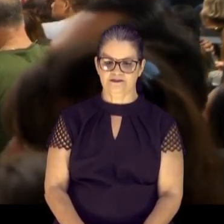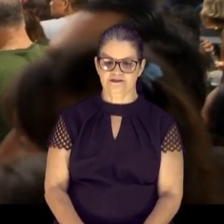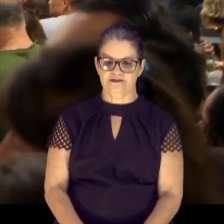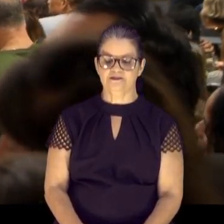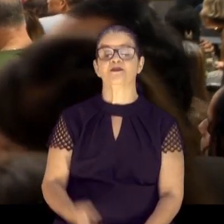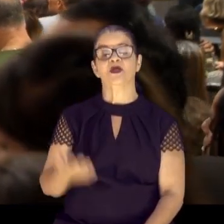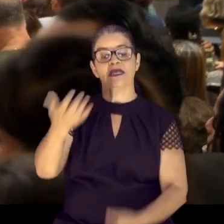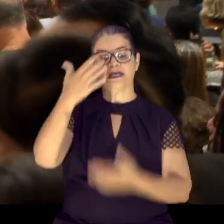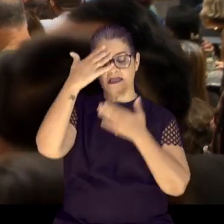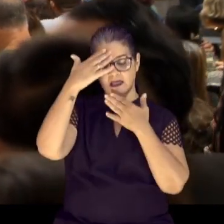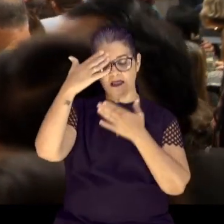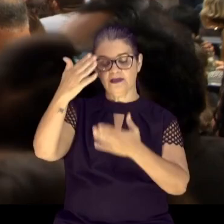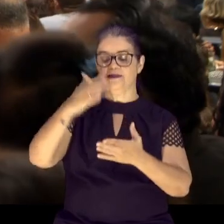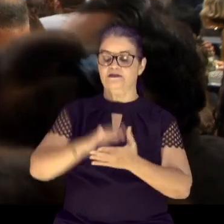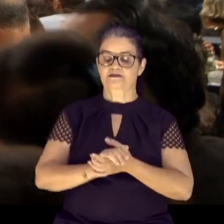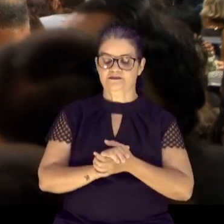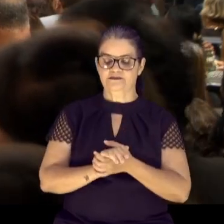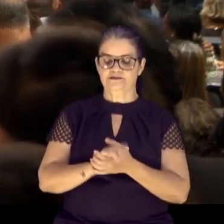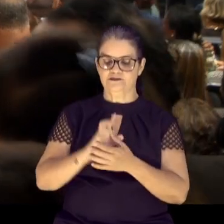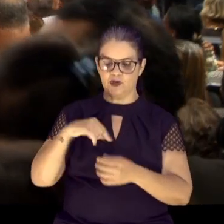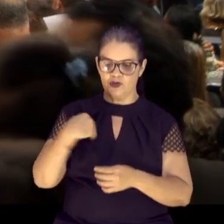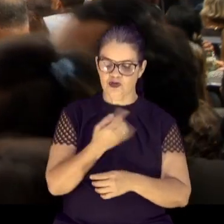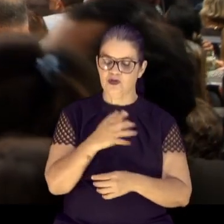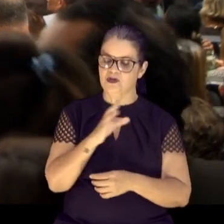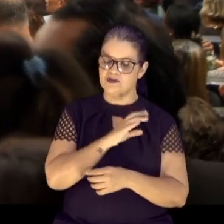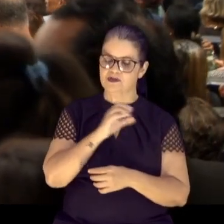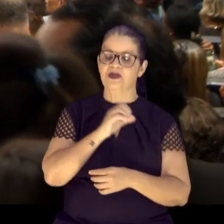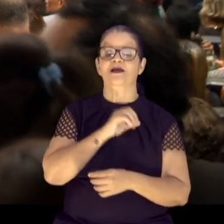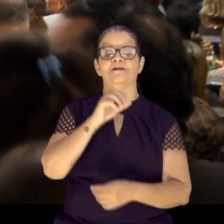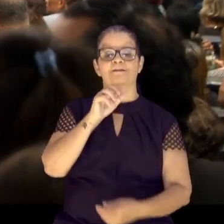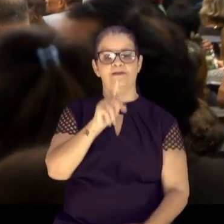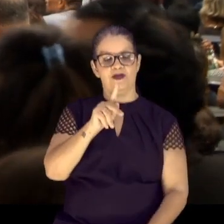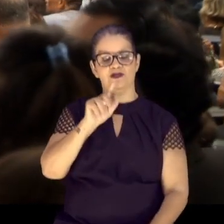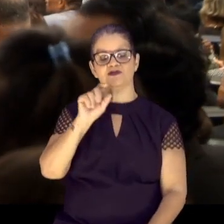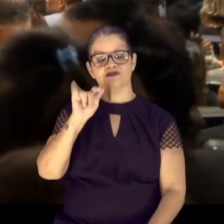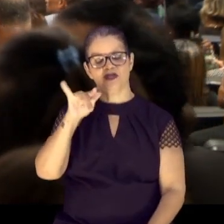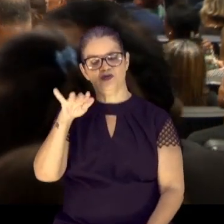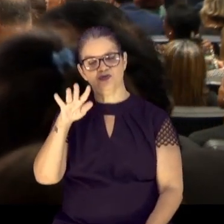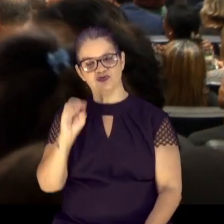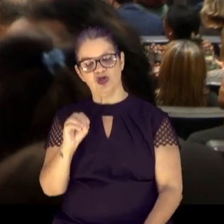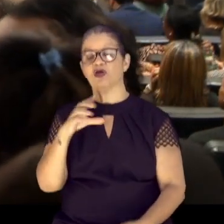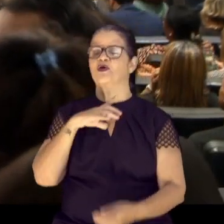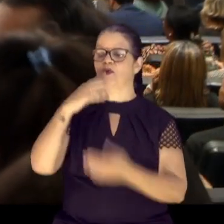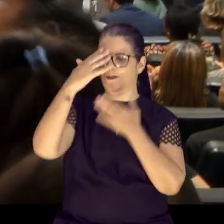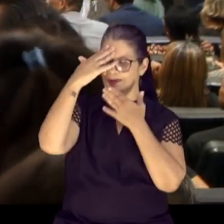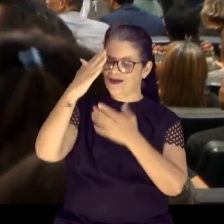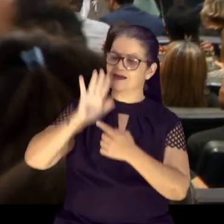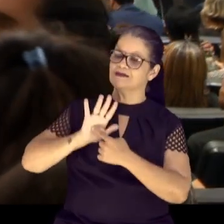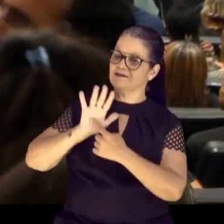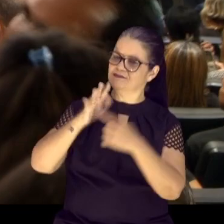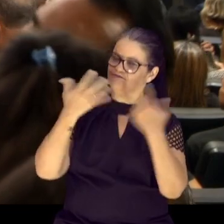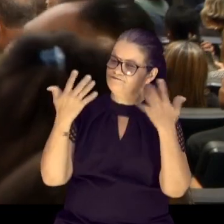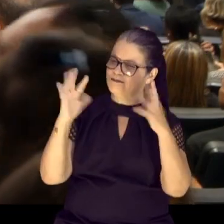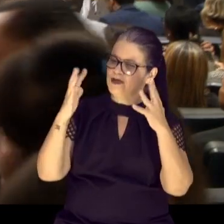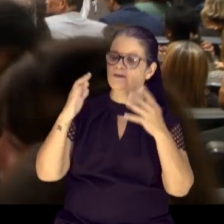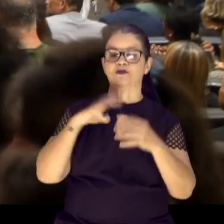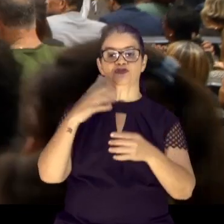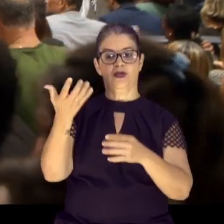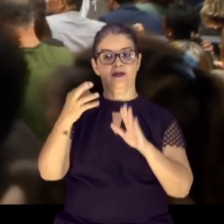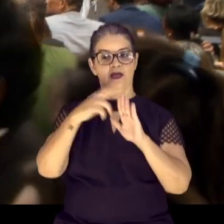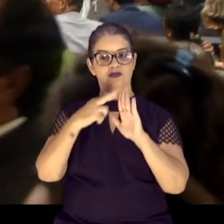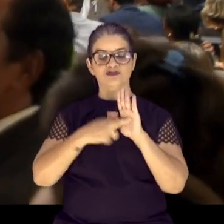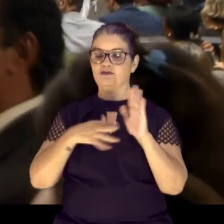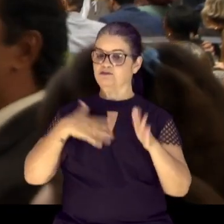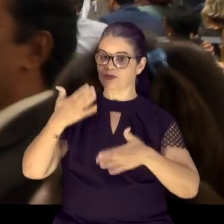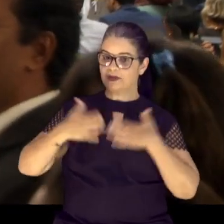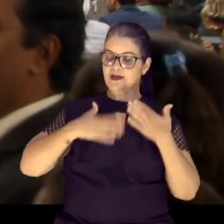Queria agradecer a nosso querido Pedro Salustiano. Pedinho, valeu aí, parabéns pela apresentação. Queria registrar com muita